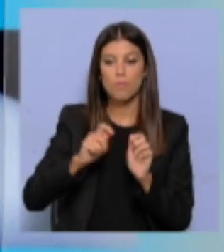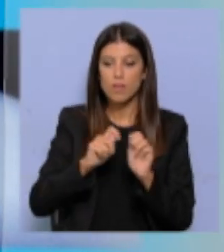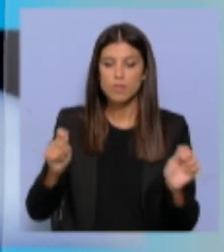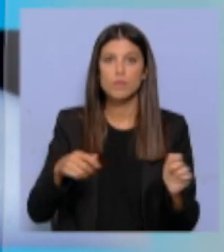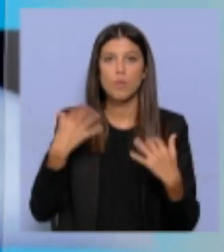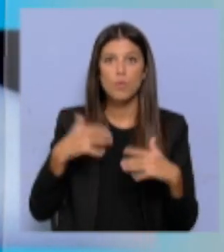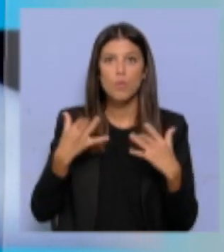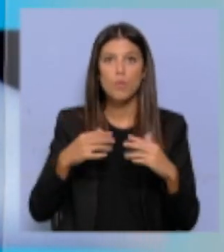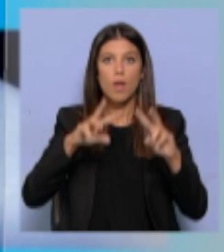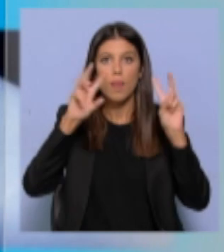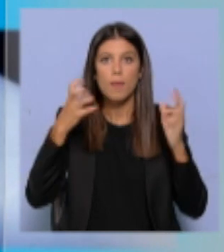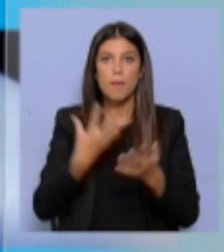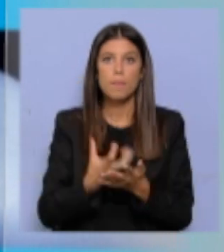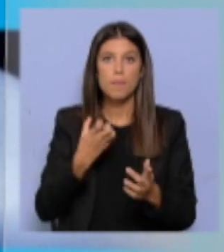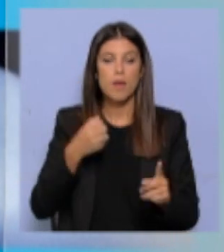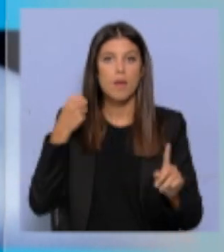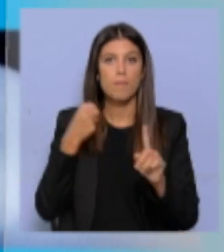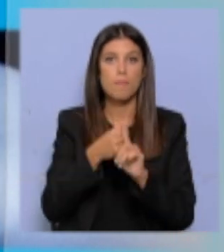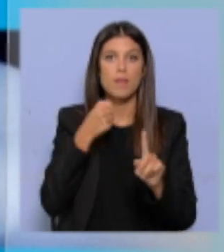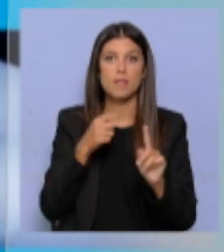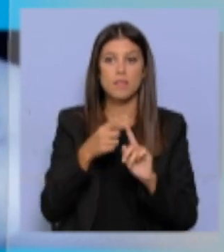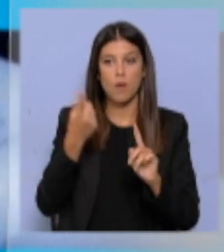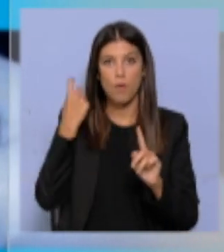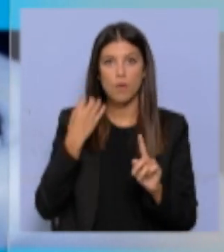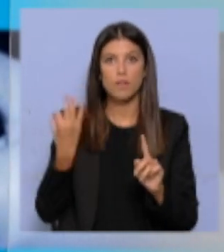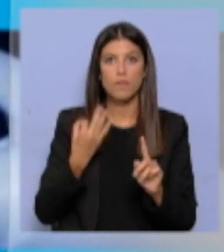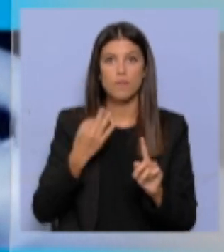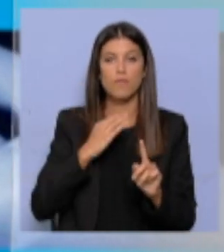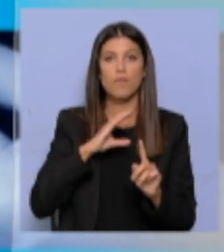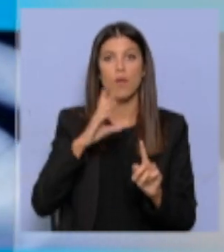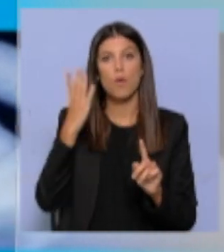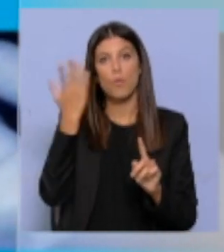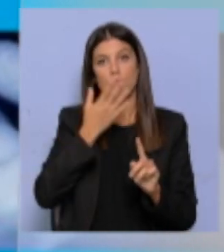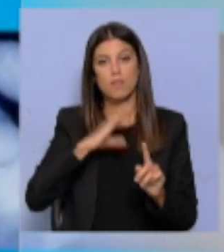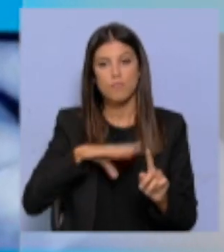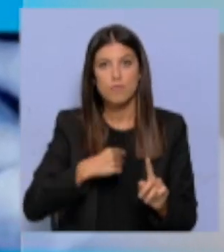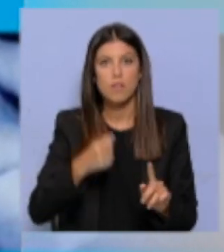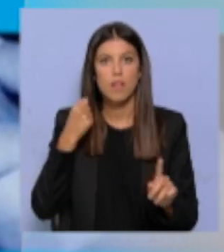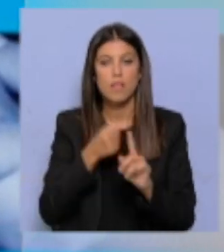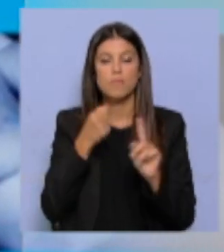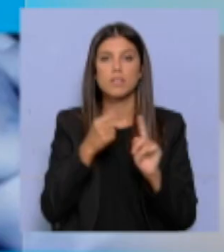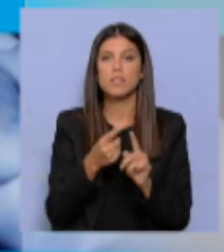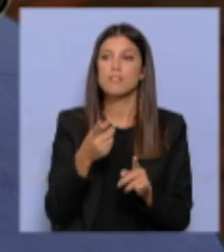Igreja assinalou o Dia Mundial das Missões. É importante anualmente este